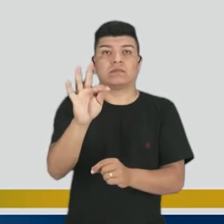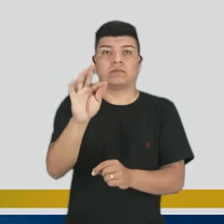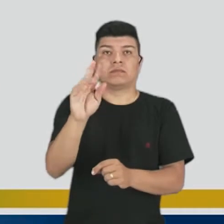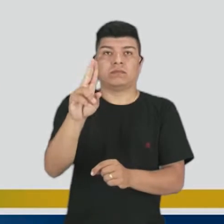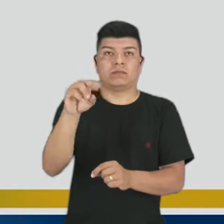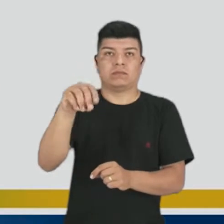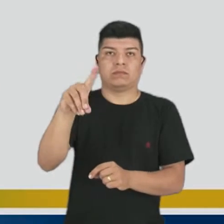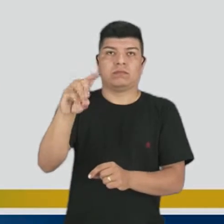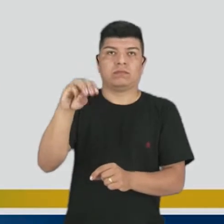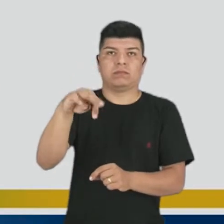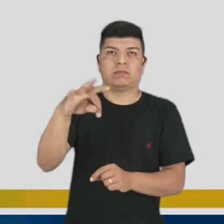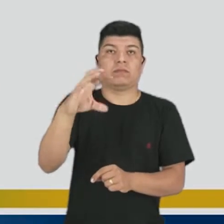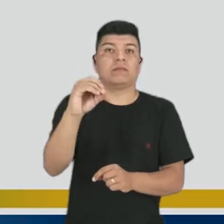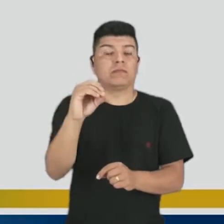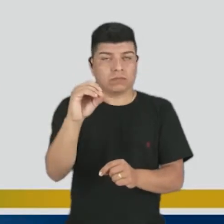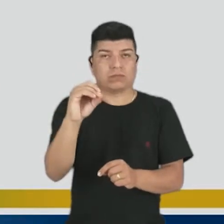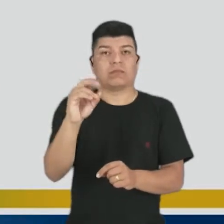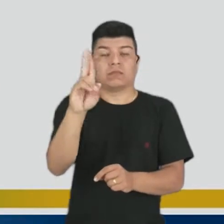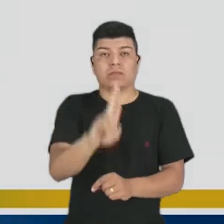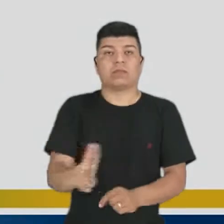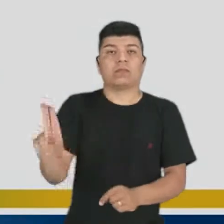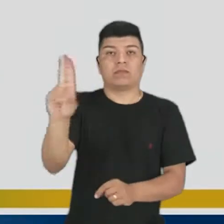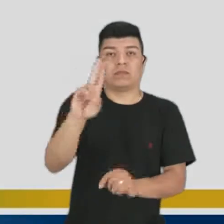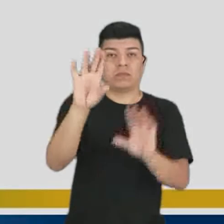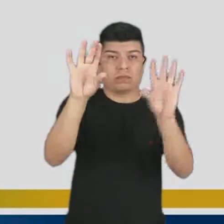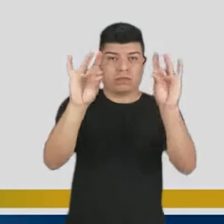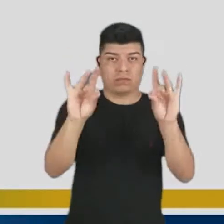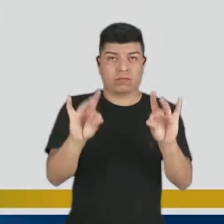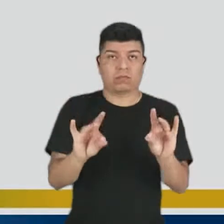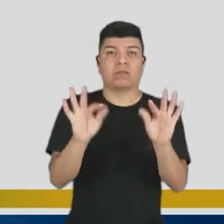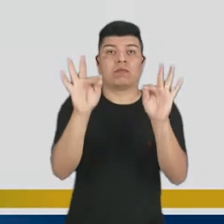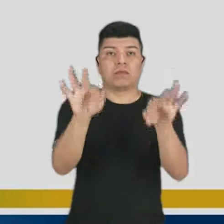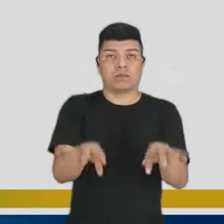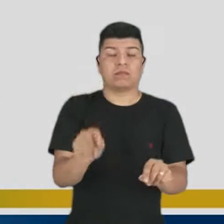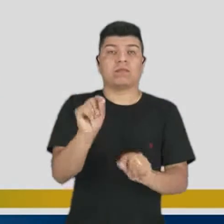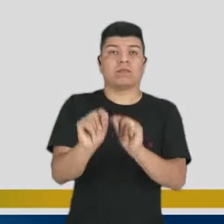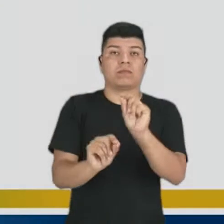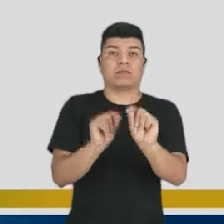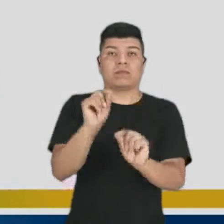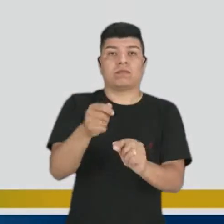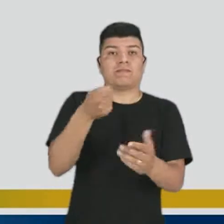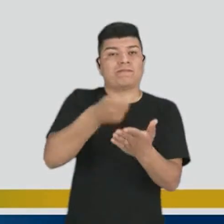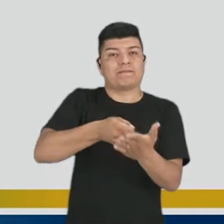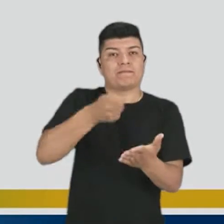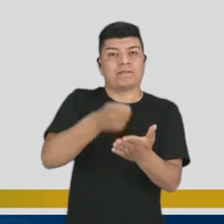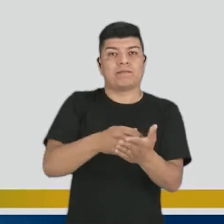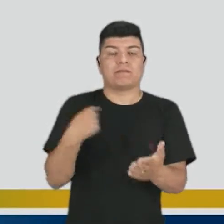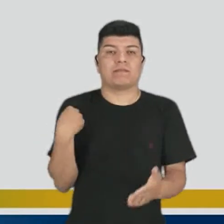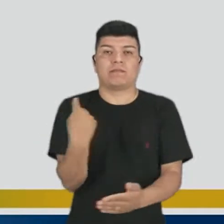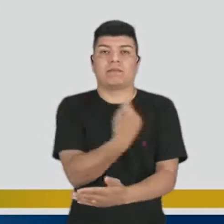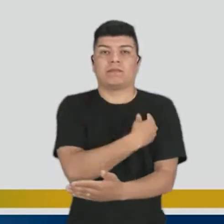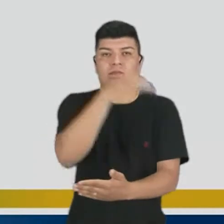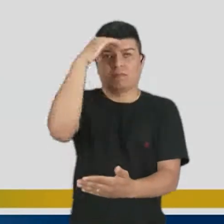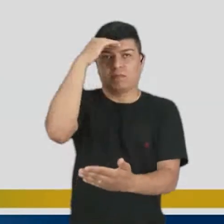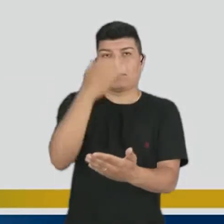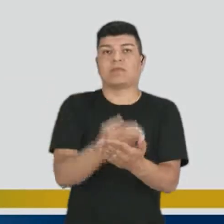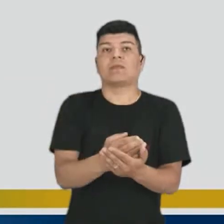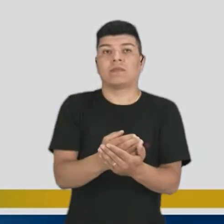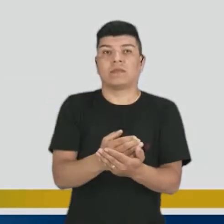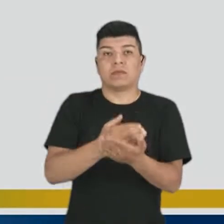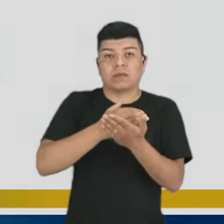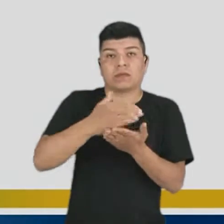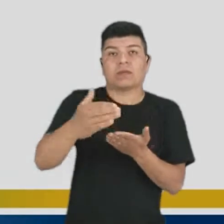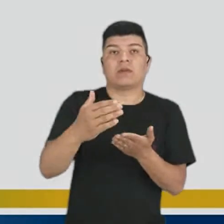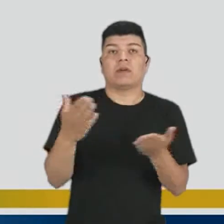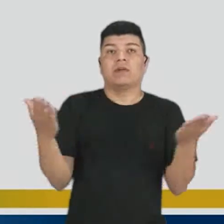nessa segunda parte do argumento. A gente utiliza esses dados com a finalidade de defender a nossa tese. A partir de agora,